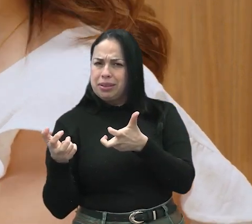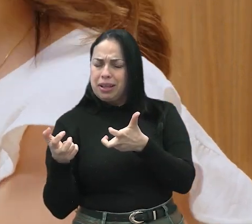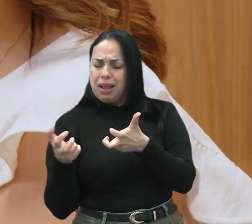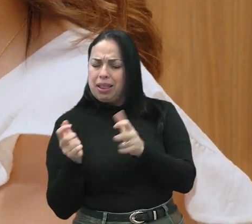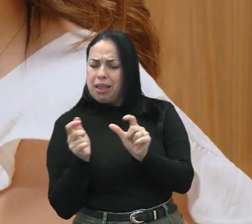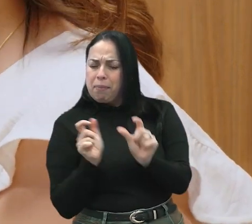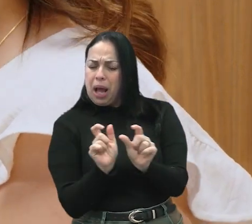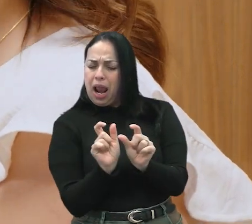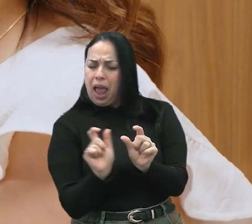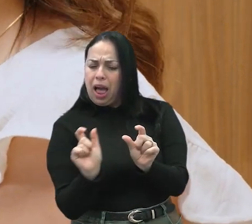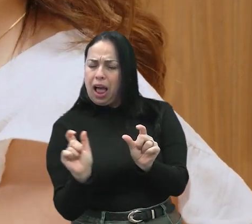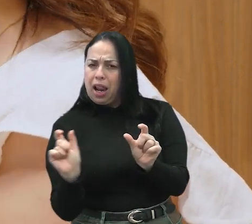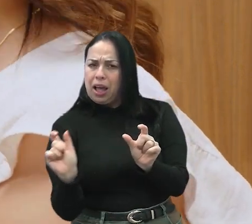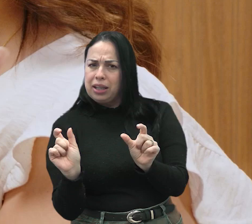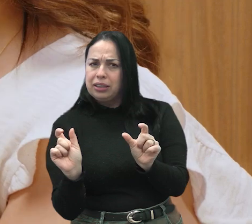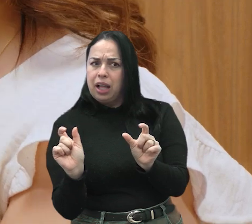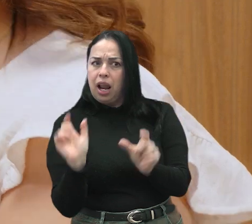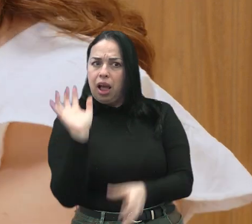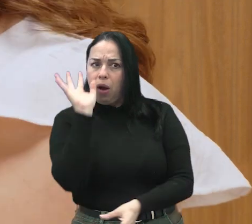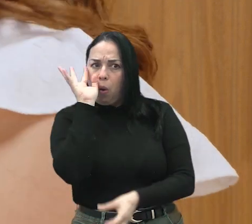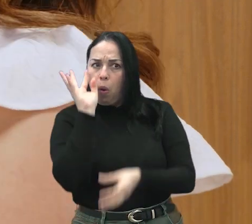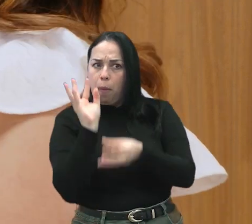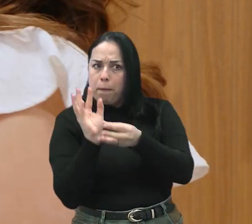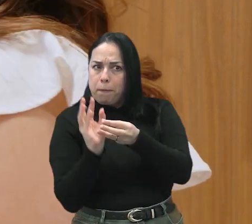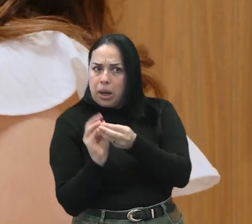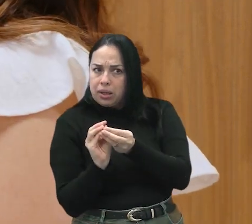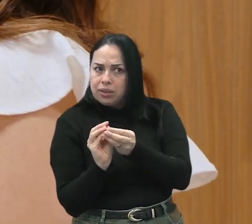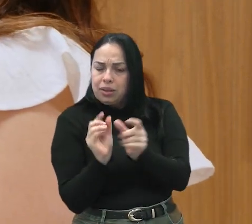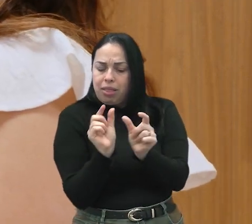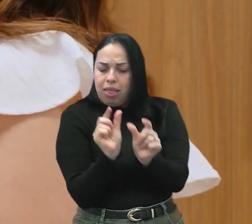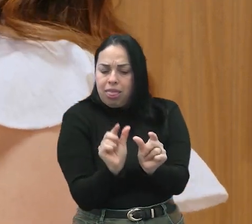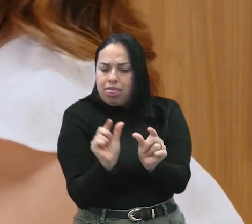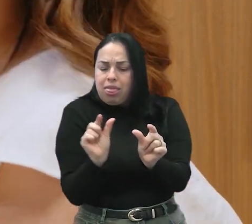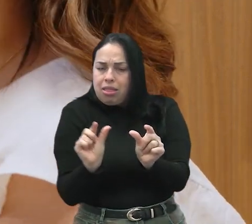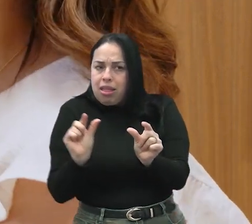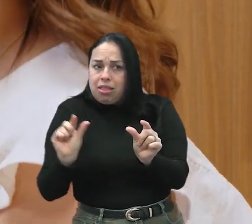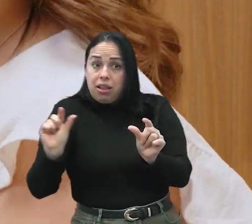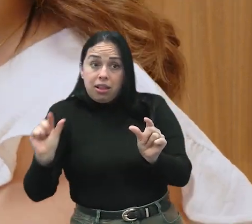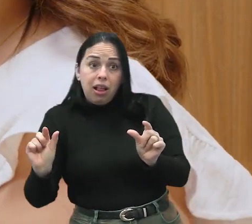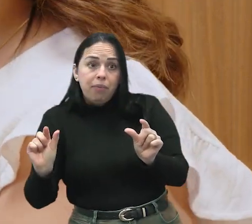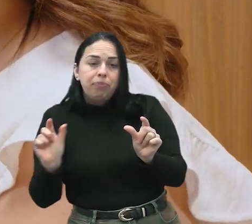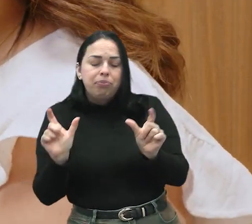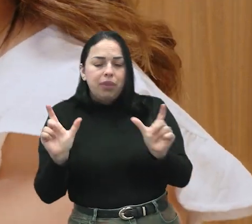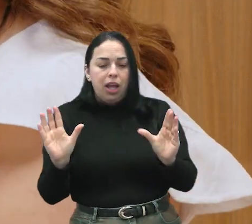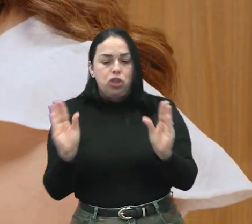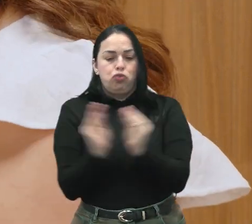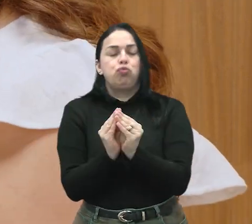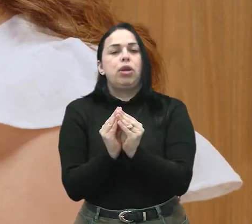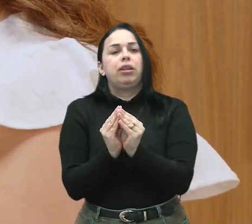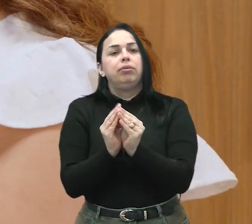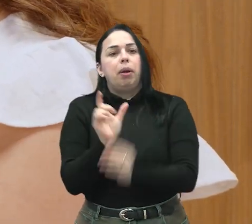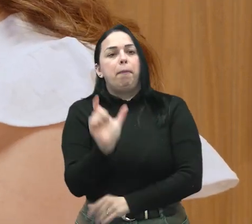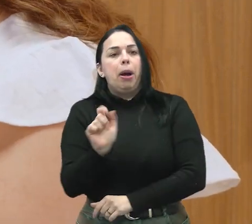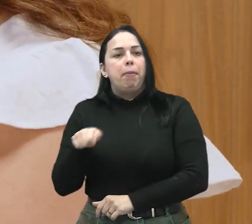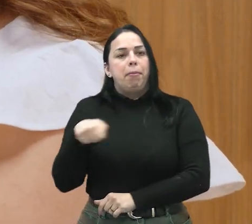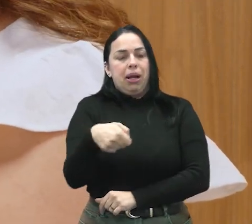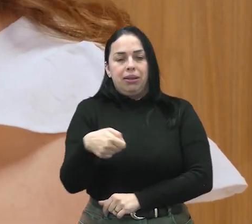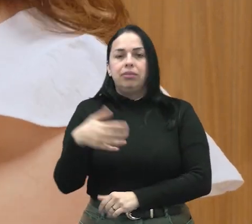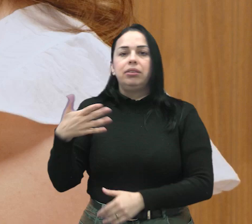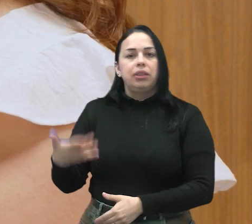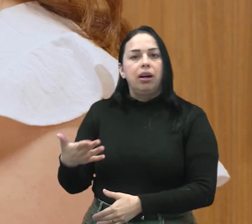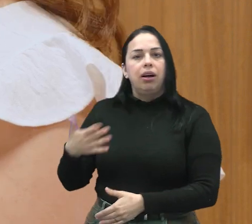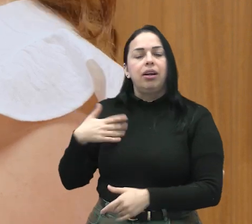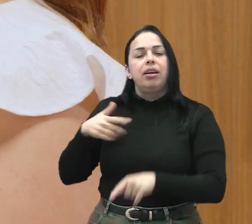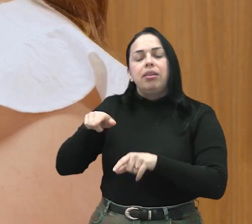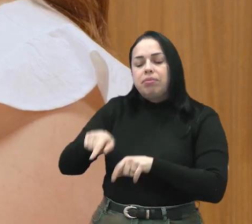as sílabas, ela entende que as palavras são divididas em sílabas. Então, a gente cria na criança o que a gente chama de